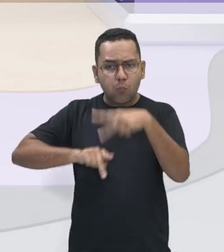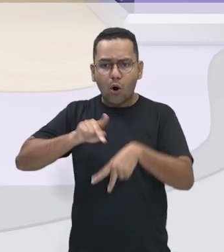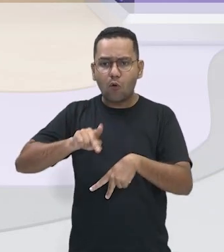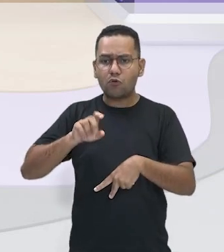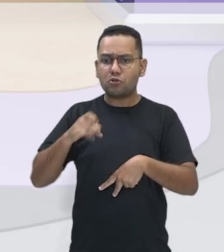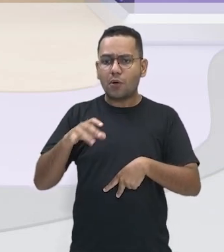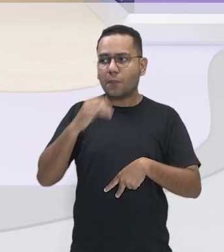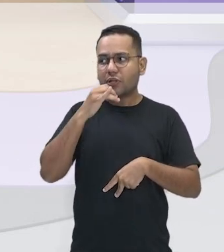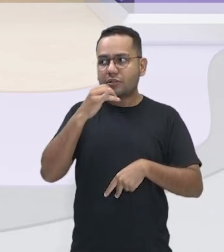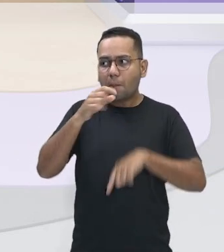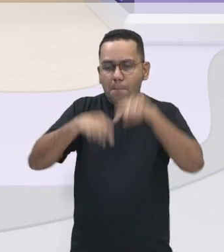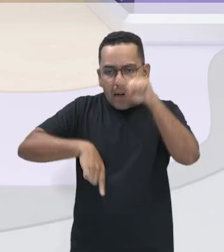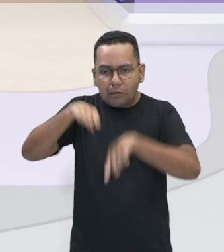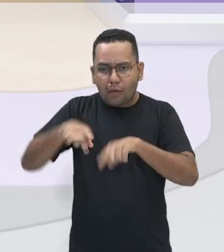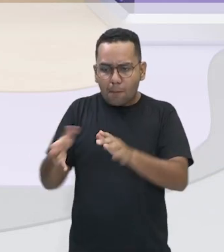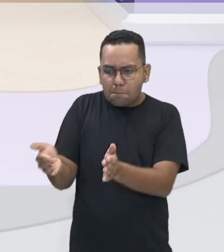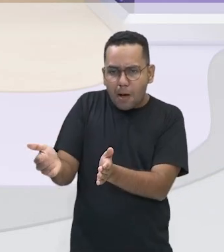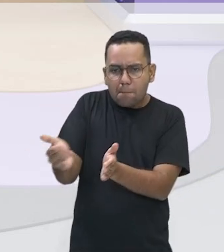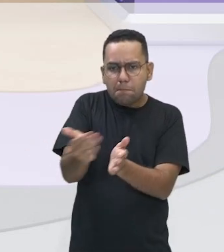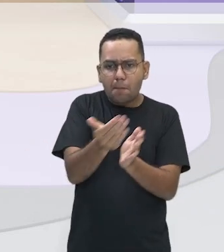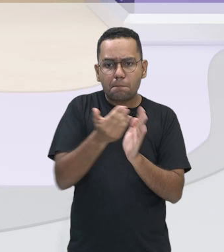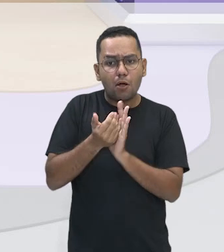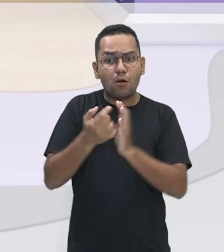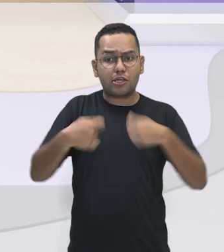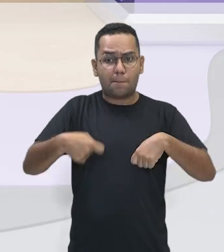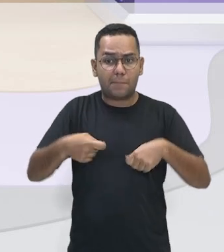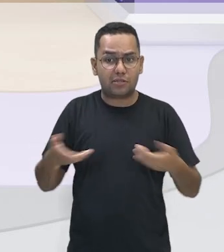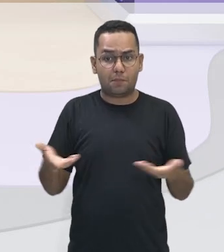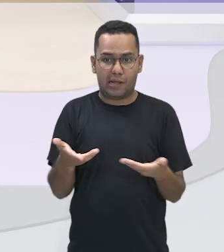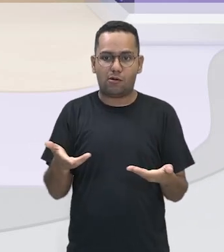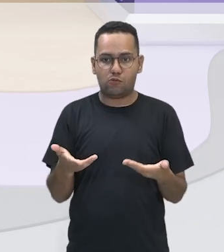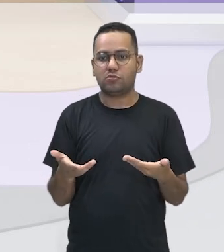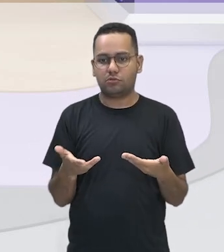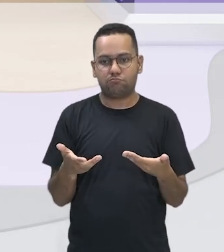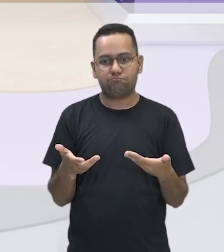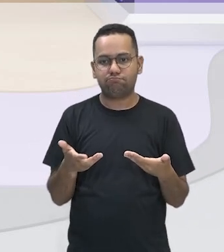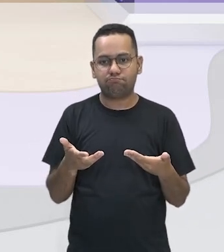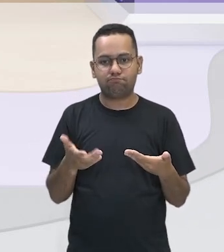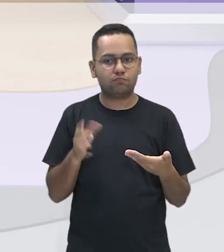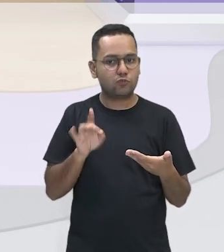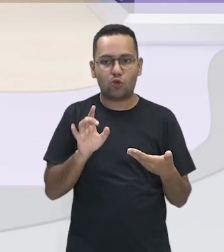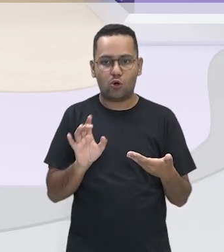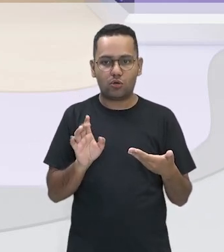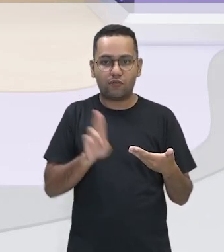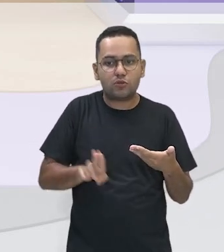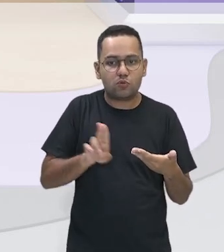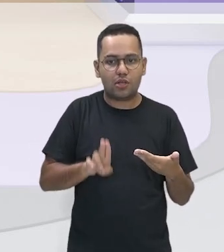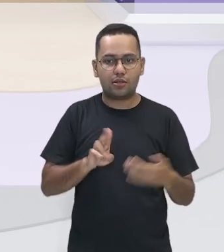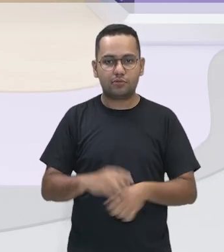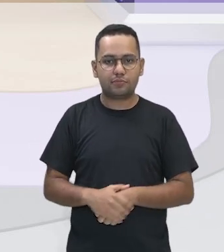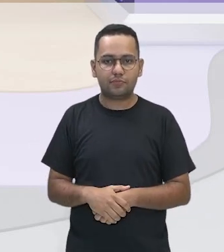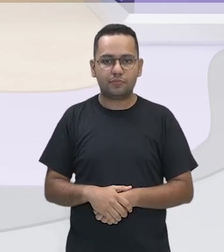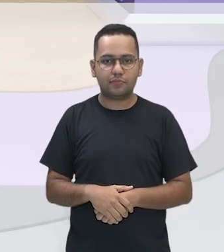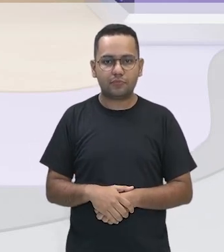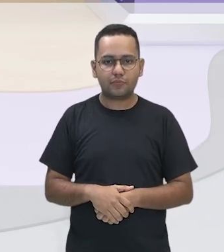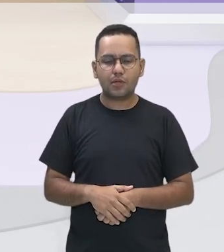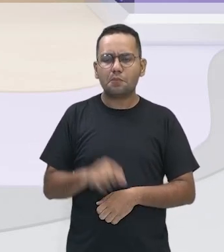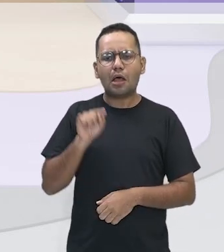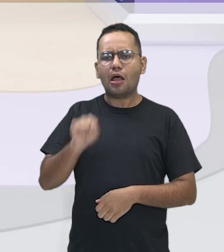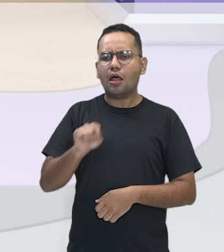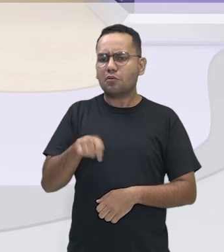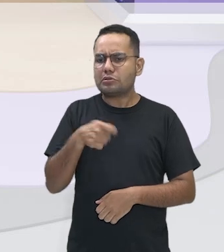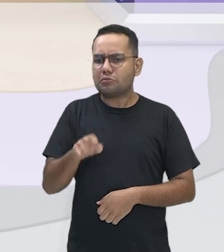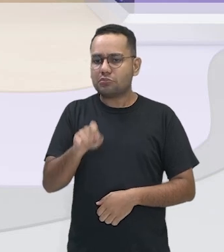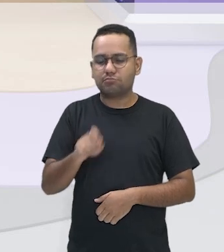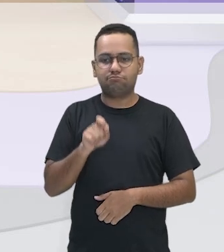hoje, ela sinaliza isso, ela sinaliza a questão do respeito e cuidado com a natureza.